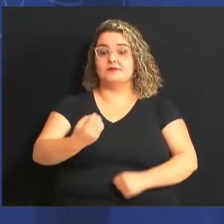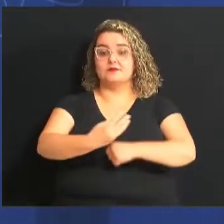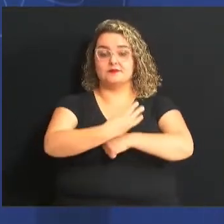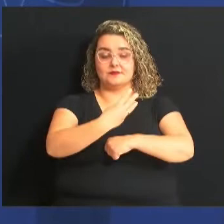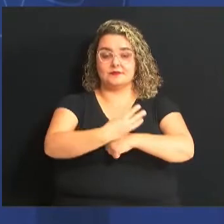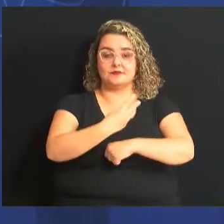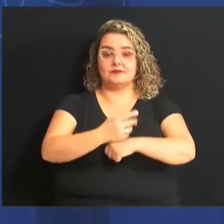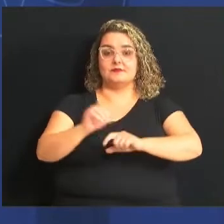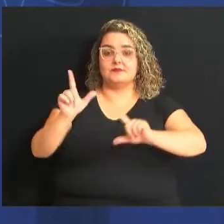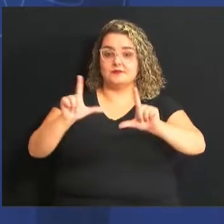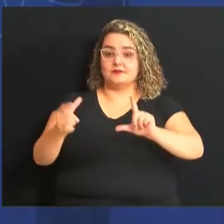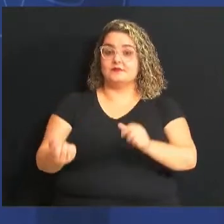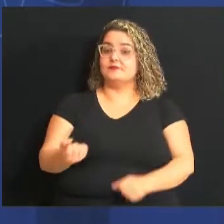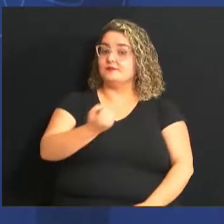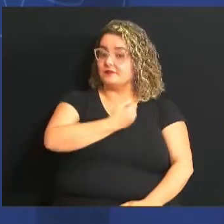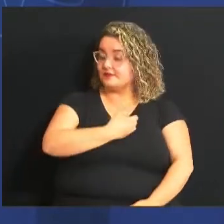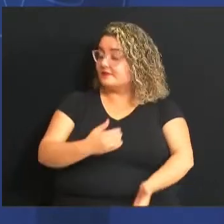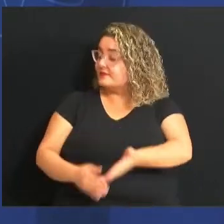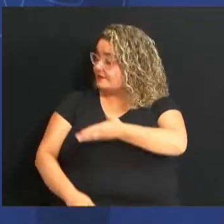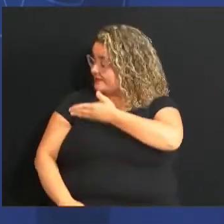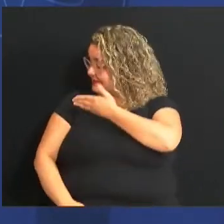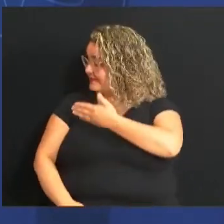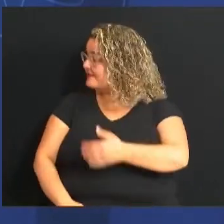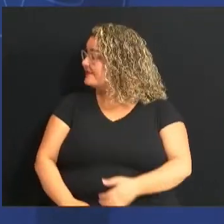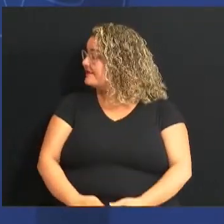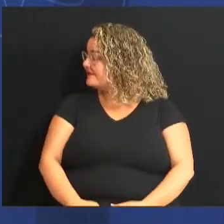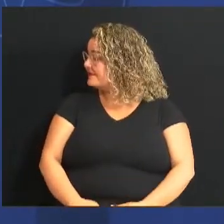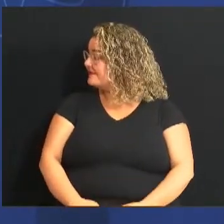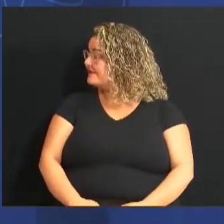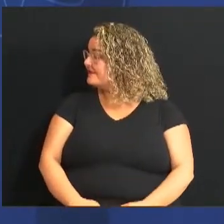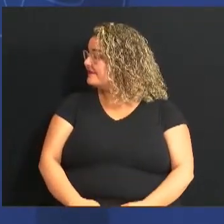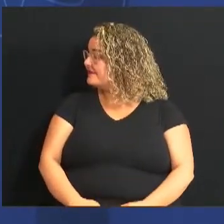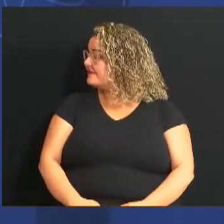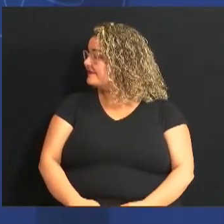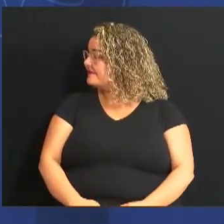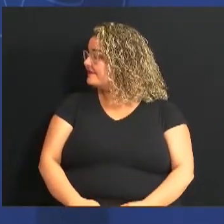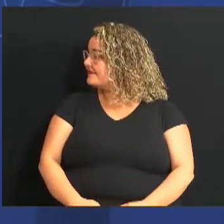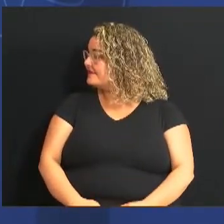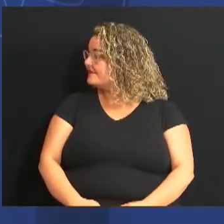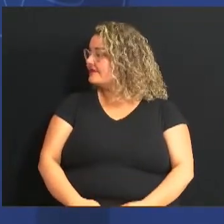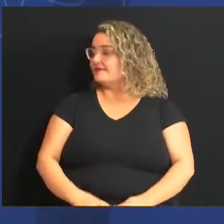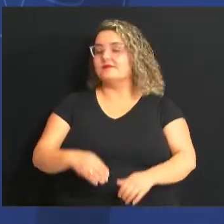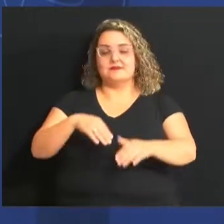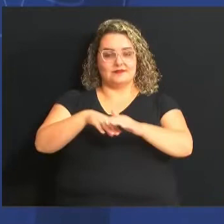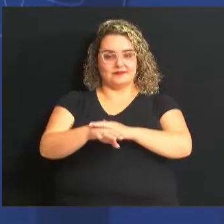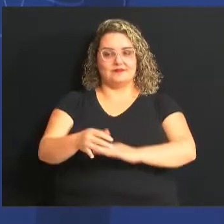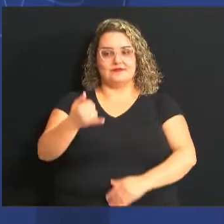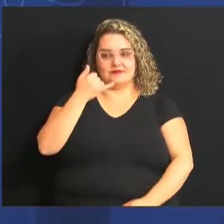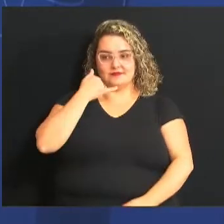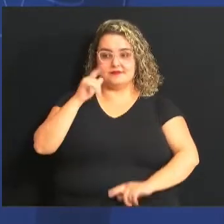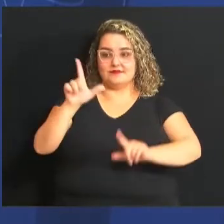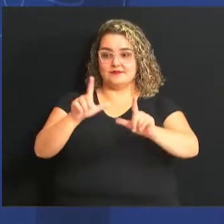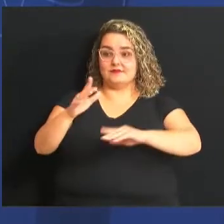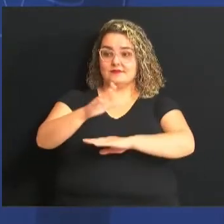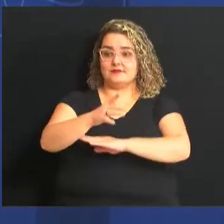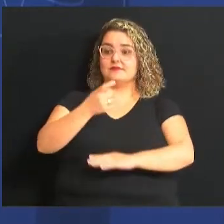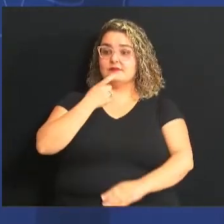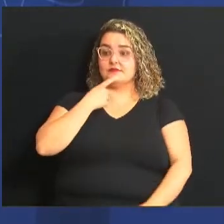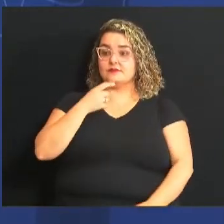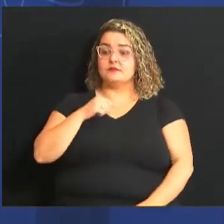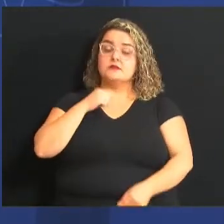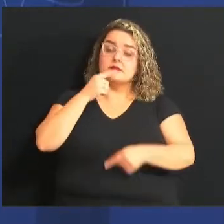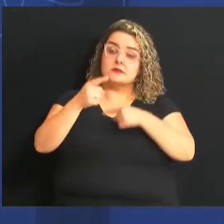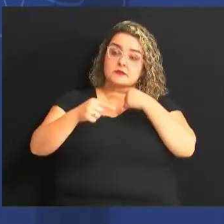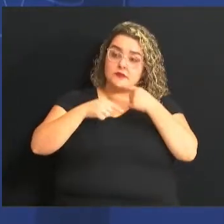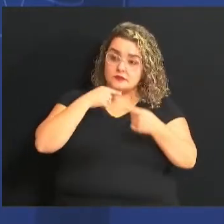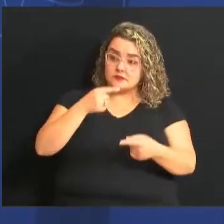tela para você deixar anotado aí no seu celular. Pega esse número, registra aí como TV Câmara Campinas e se tiver alguma